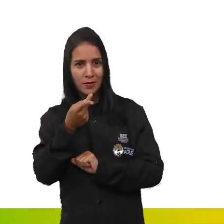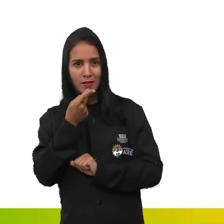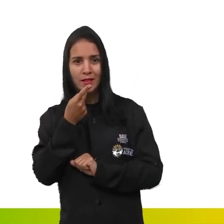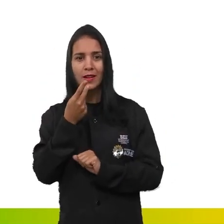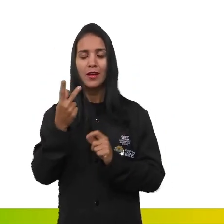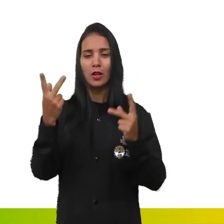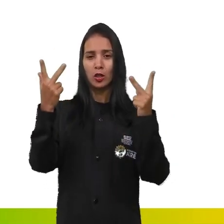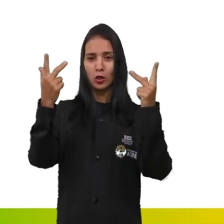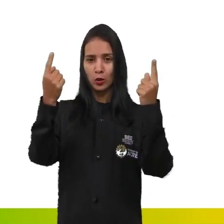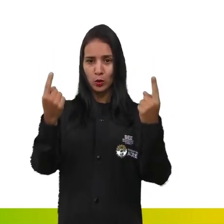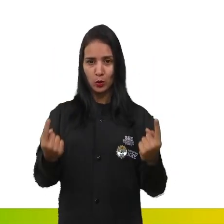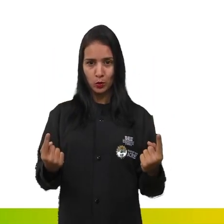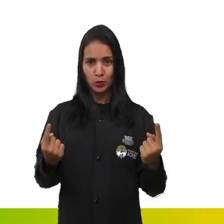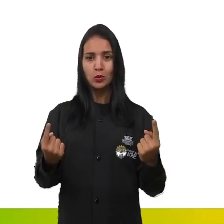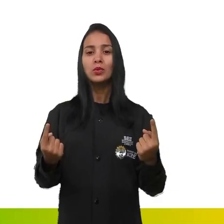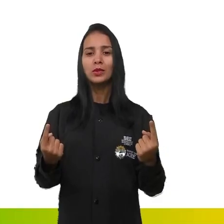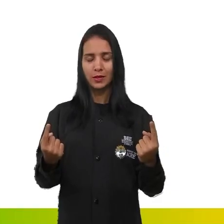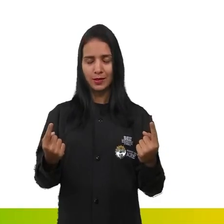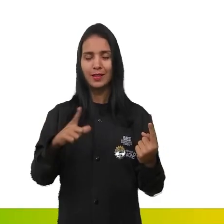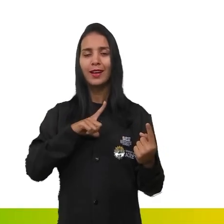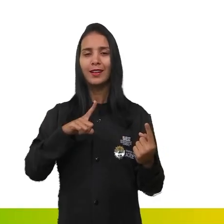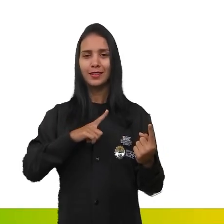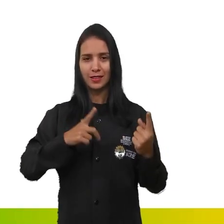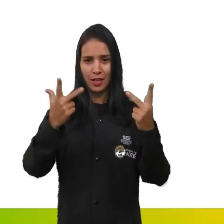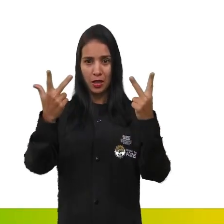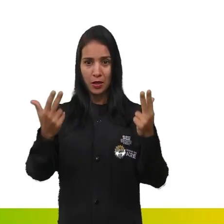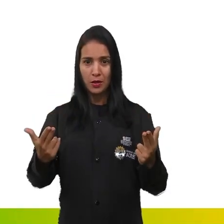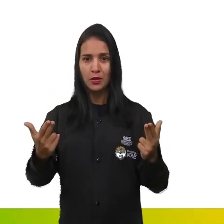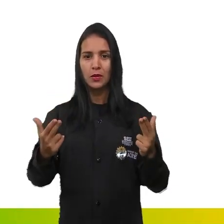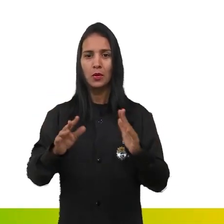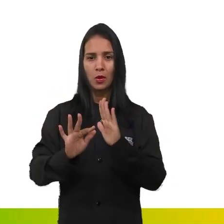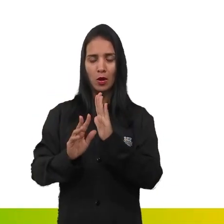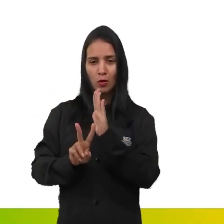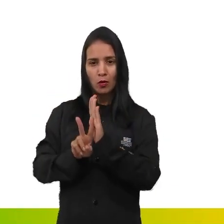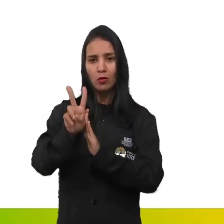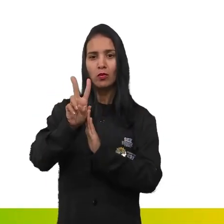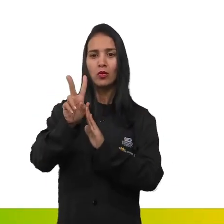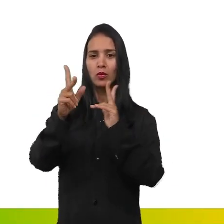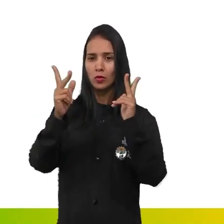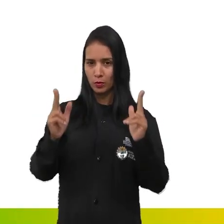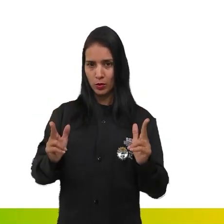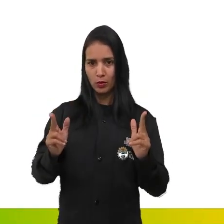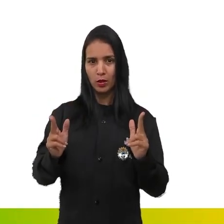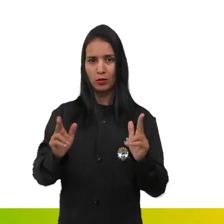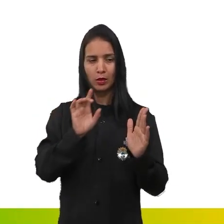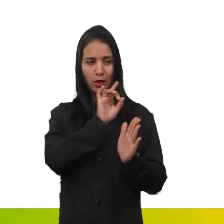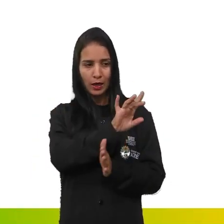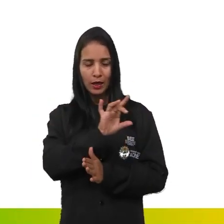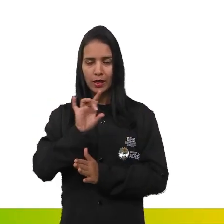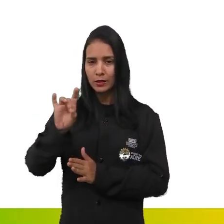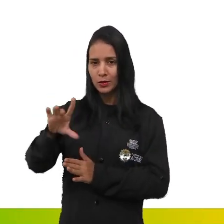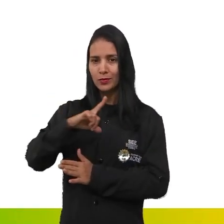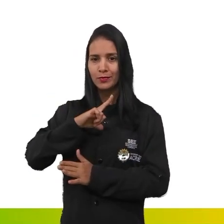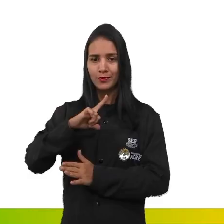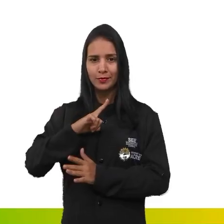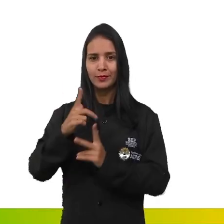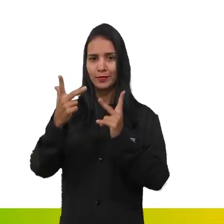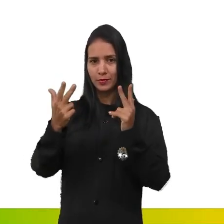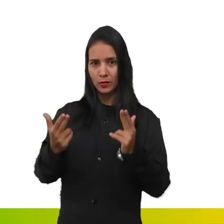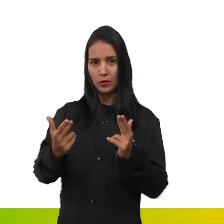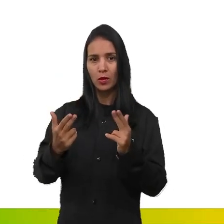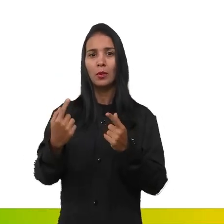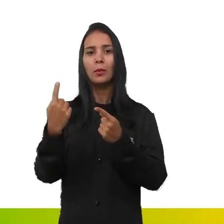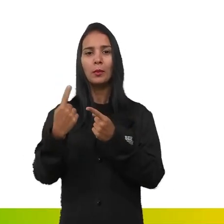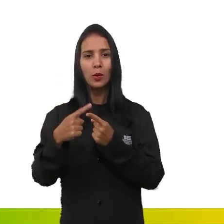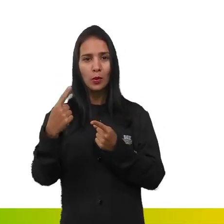Cavalieri. Se for o caso, então eu posso dizer o seguinte, ó, o volume do cone também